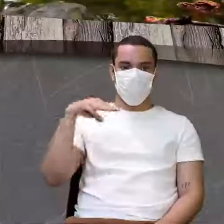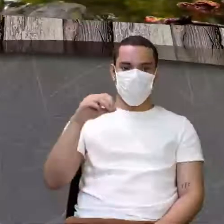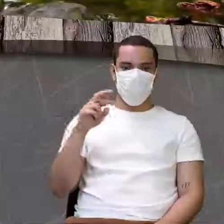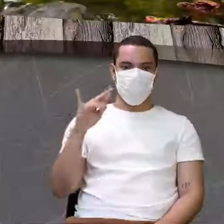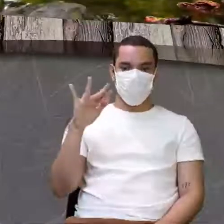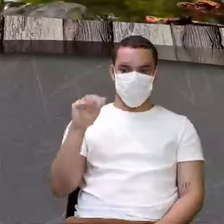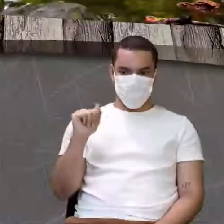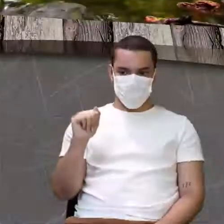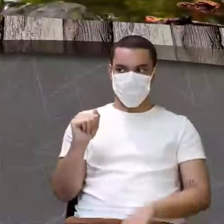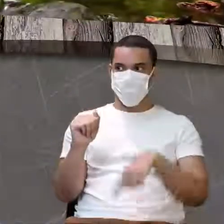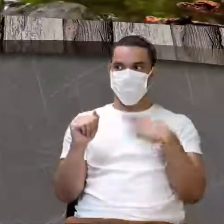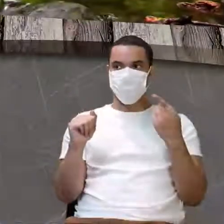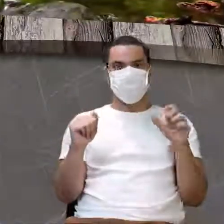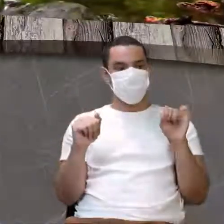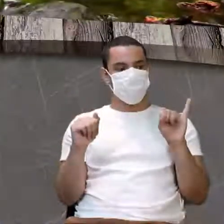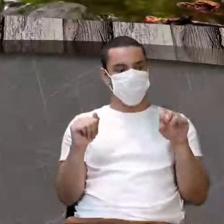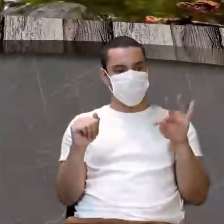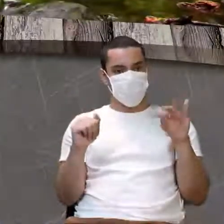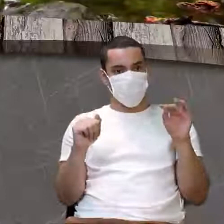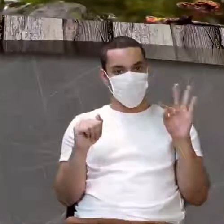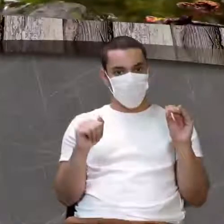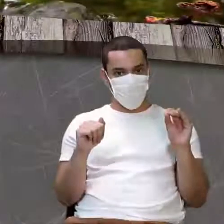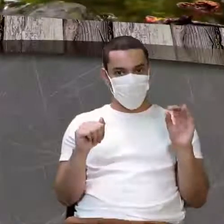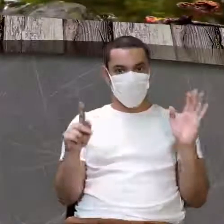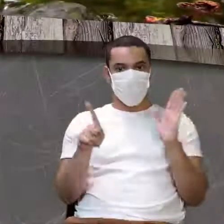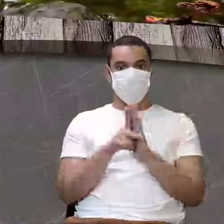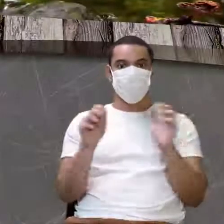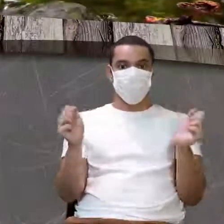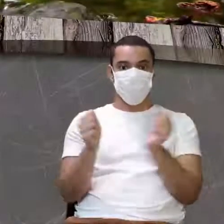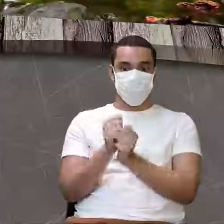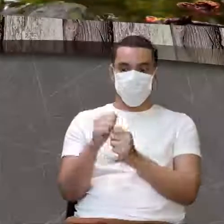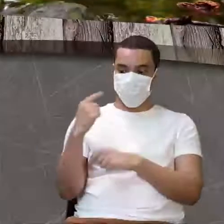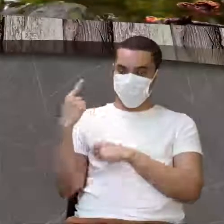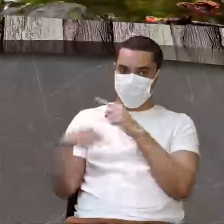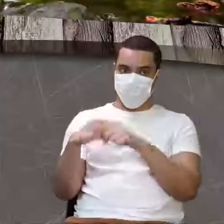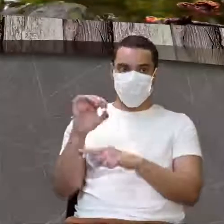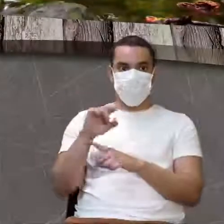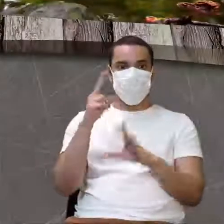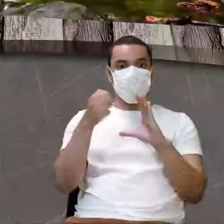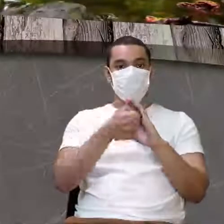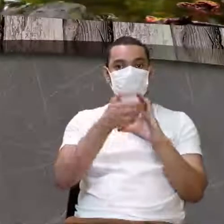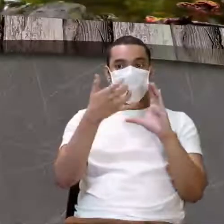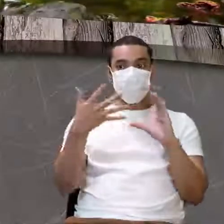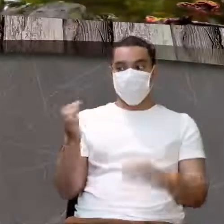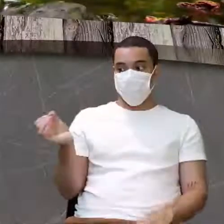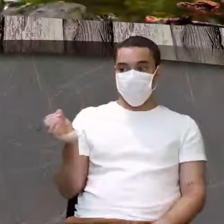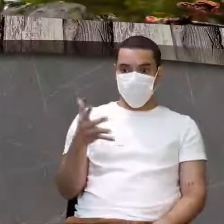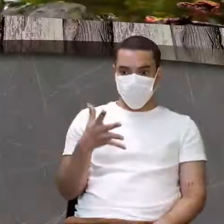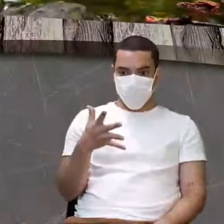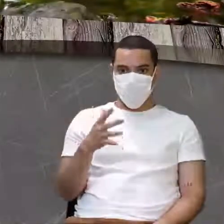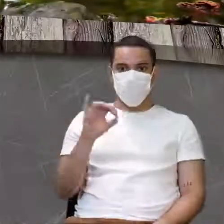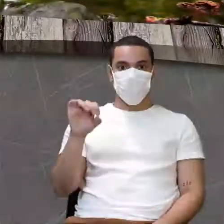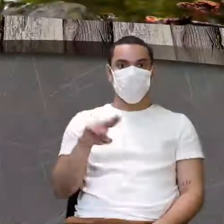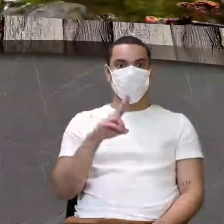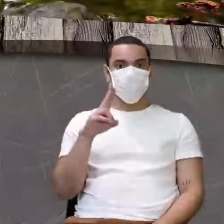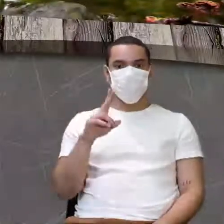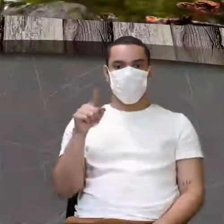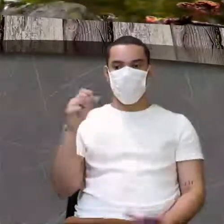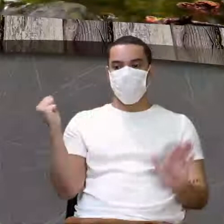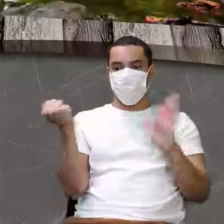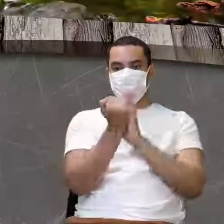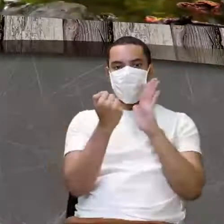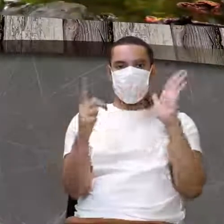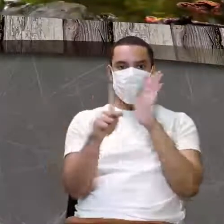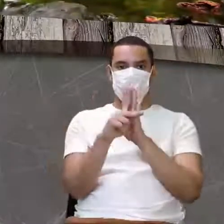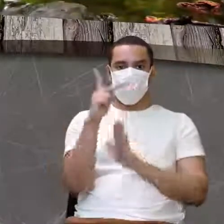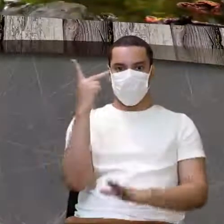as sinapomorfias. A apomorfia, aquelas derivadas, ou podem ser características novas, não é? O surgimento, marca